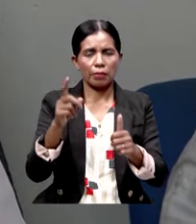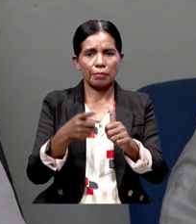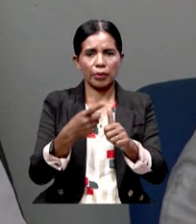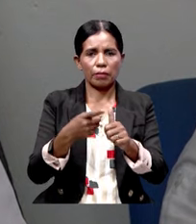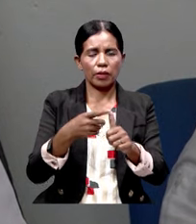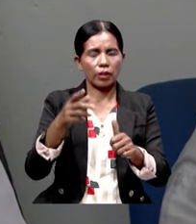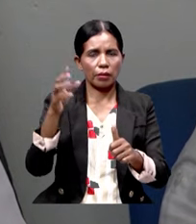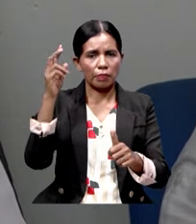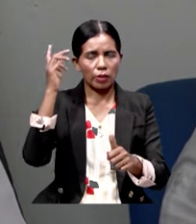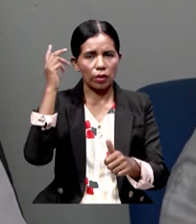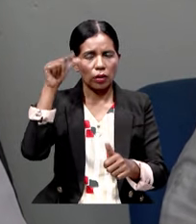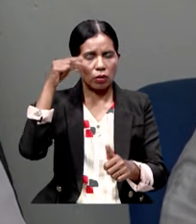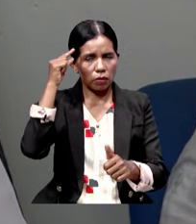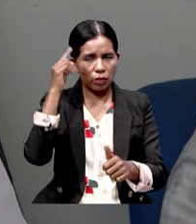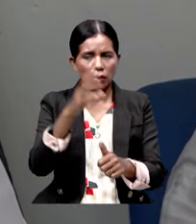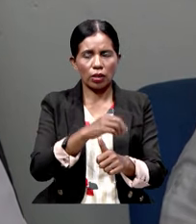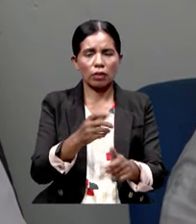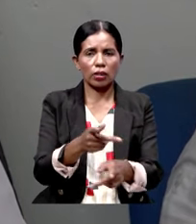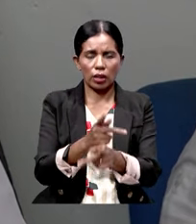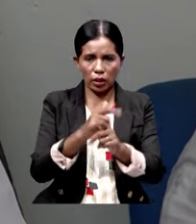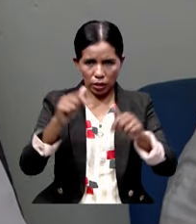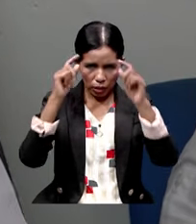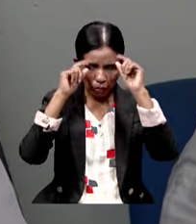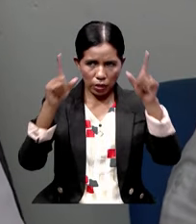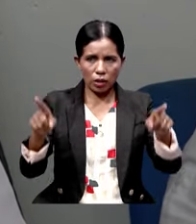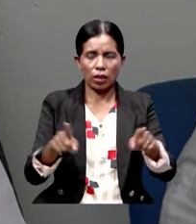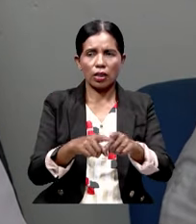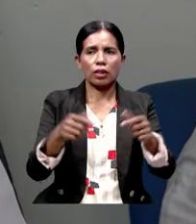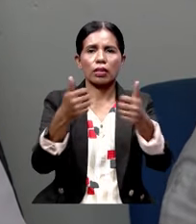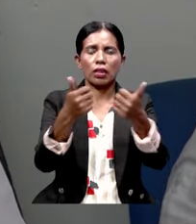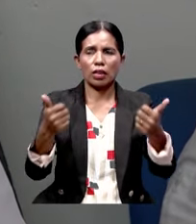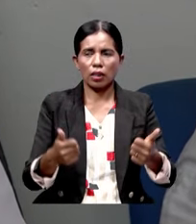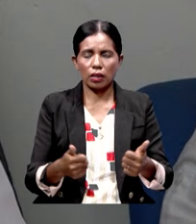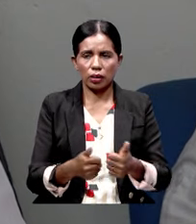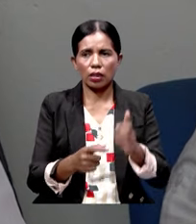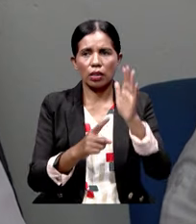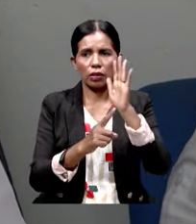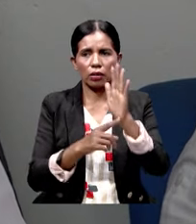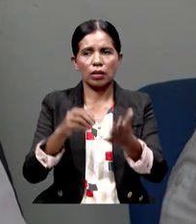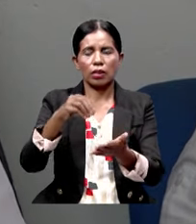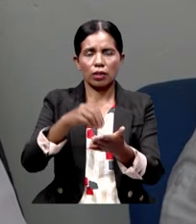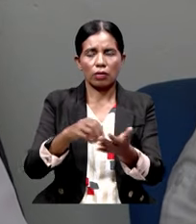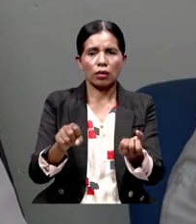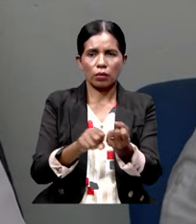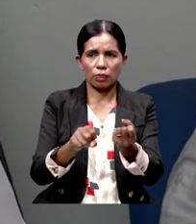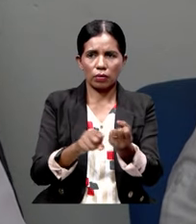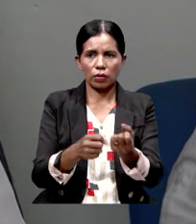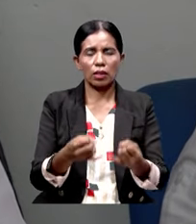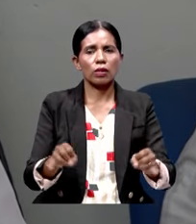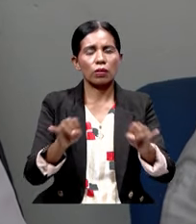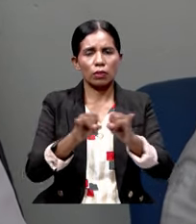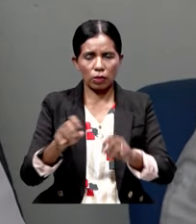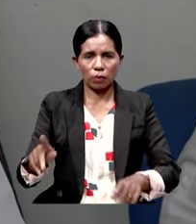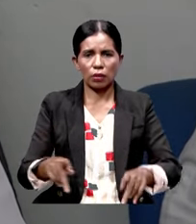constitucional estabelece Trade Invest in Morleste, a nessa agência de promoção de investimento e exportações, Instituto Público